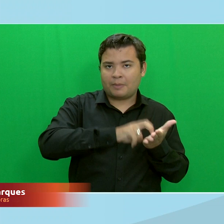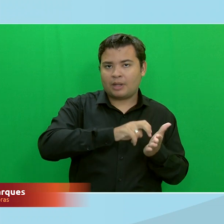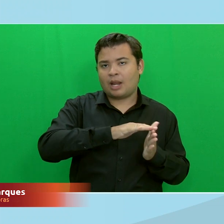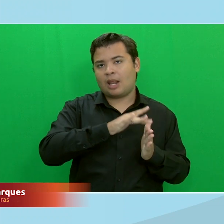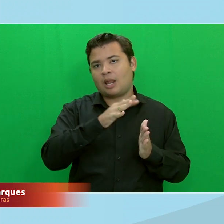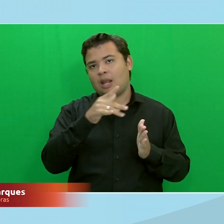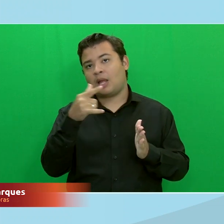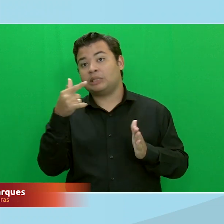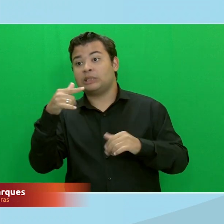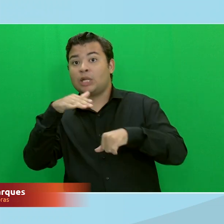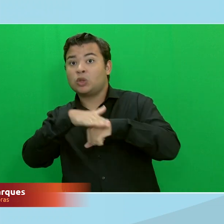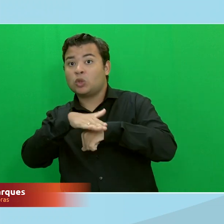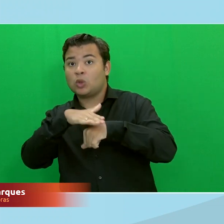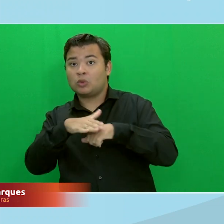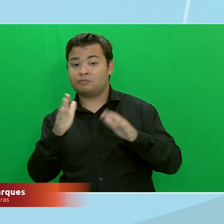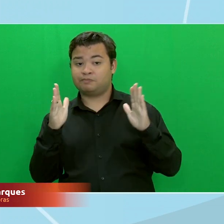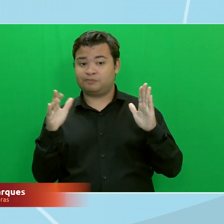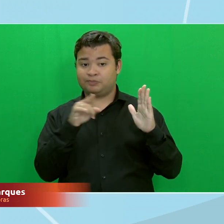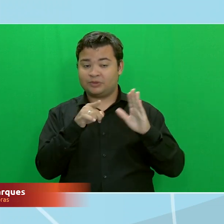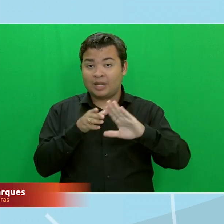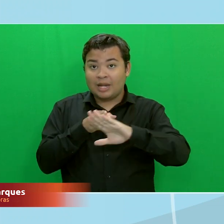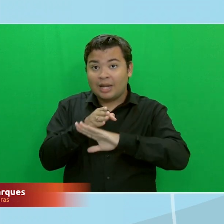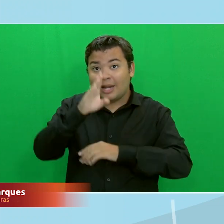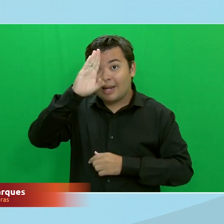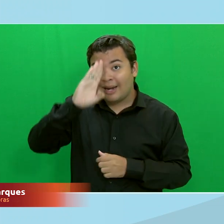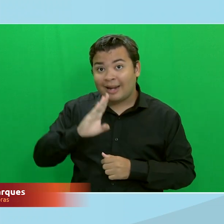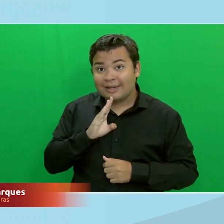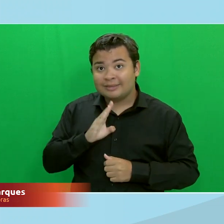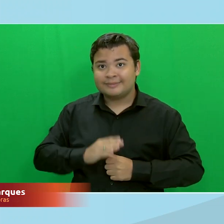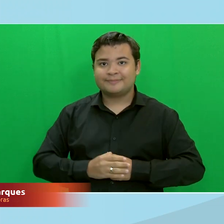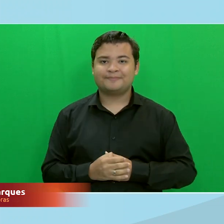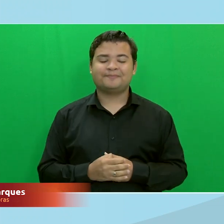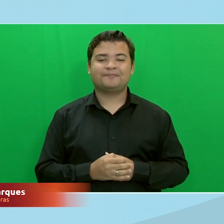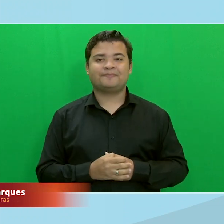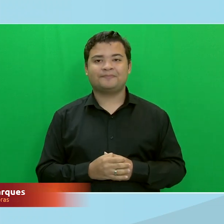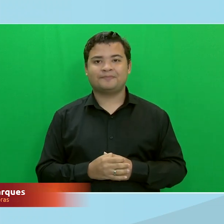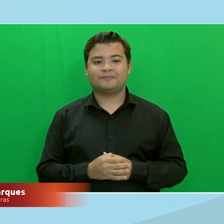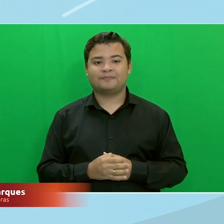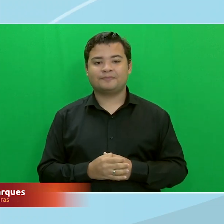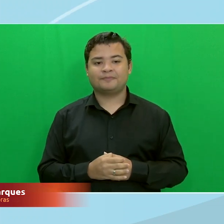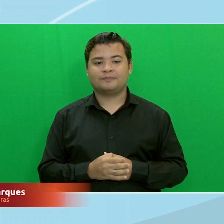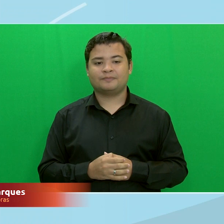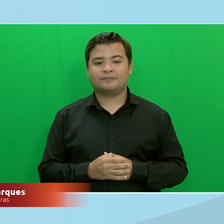às 7 horas da noite, e a entrada é gratuita.